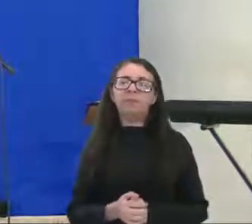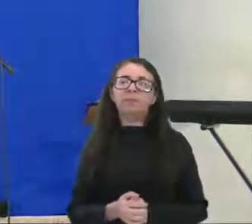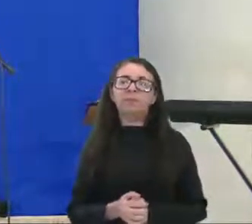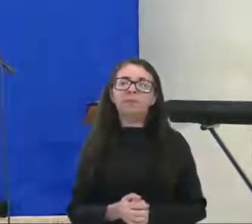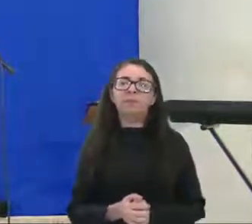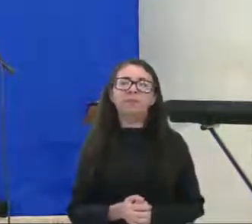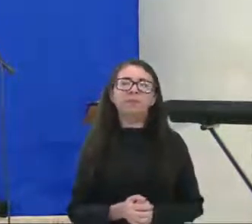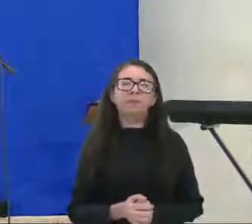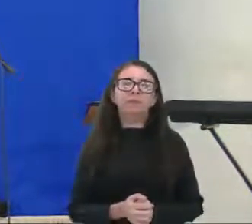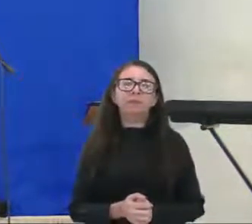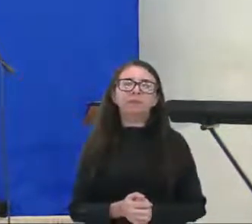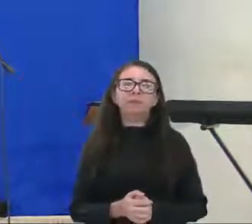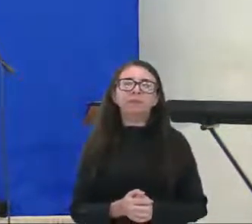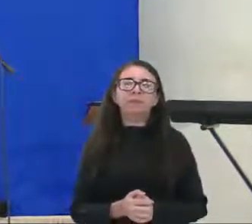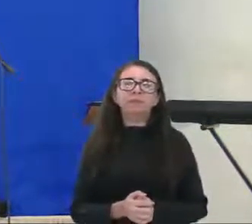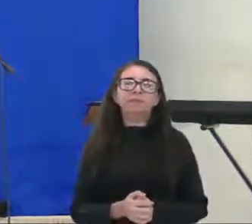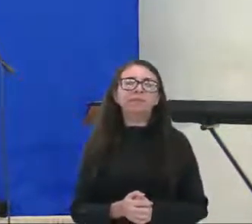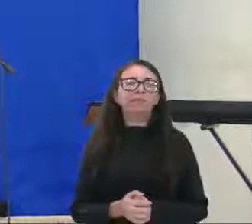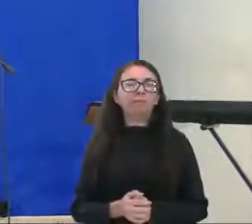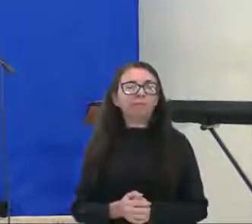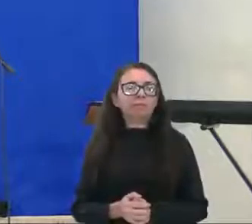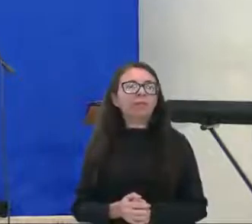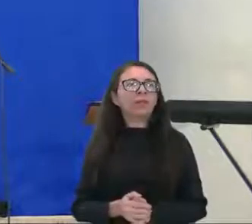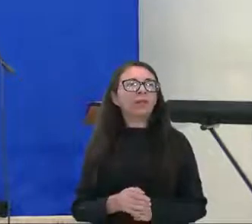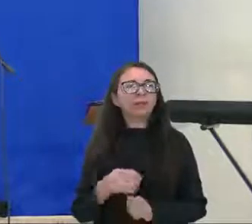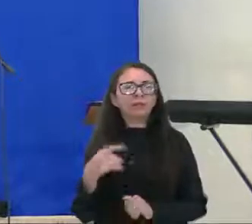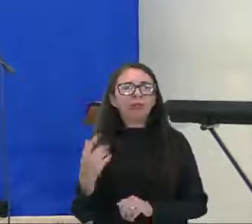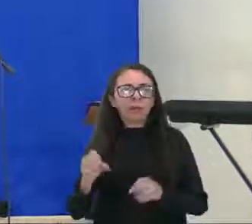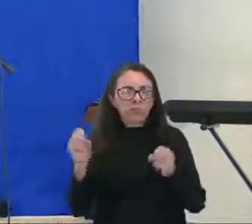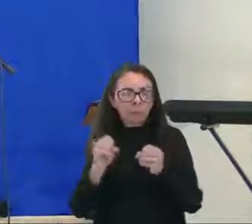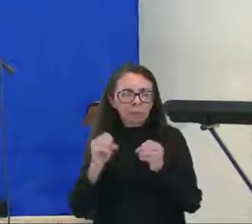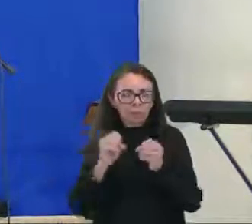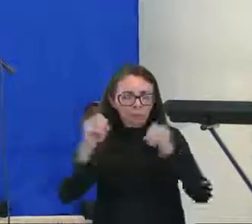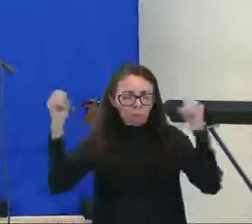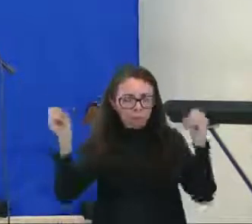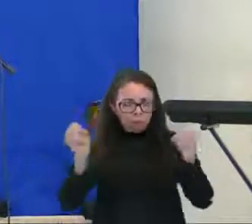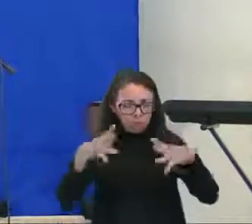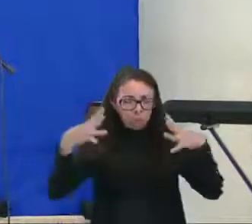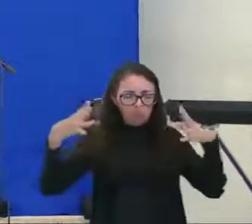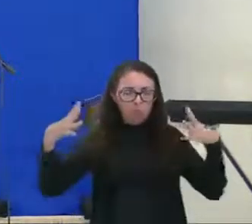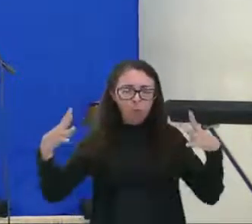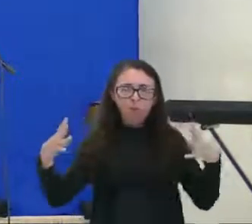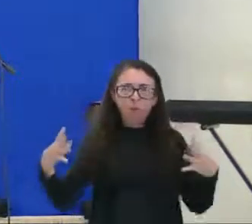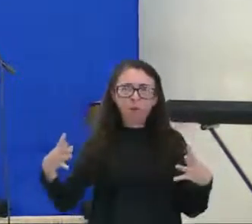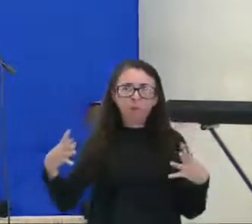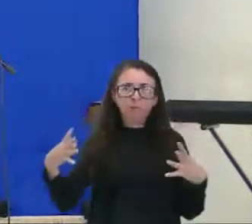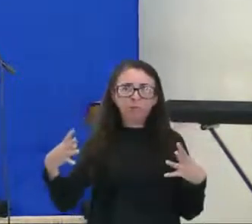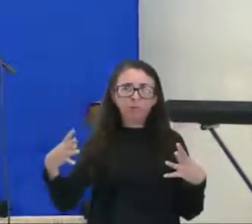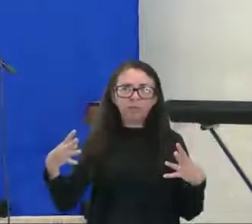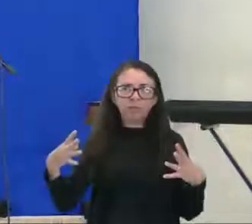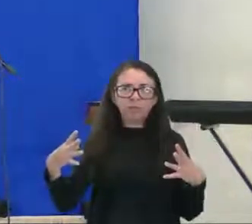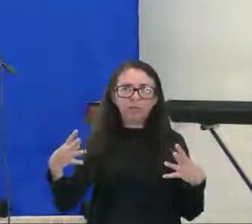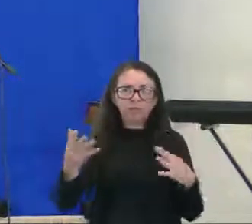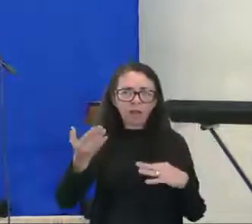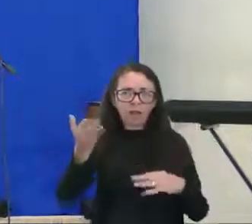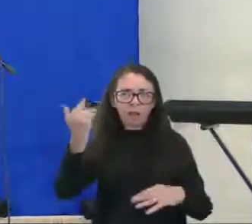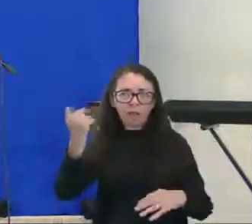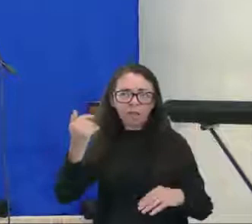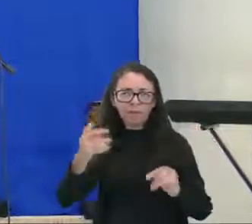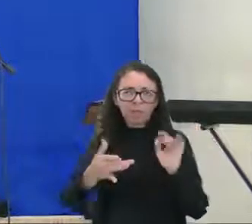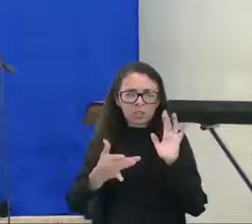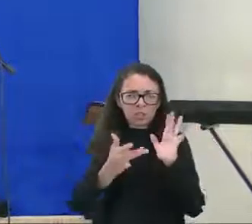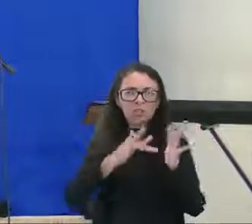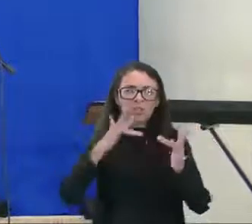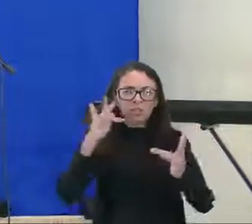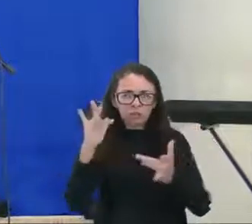Até nas obras milagrosas de Jesus, era o Pai que estava manifestando a si mesmo. O Pai estava em Jesus